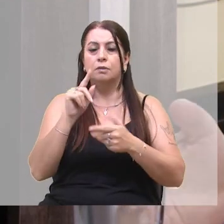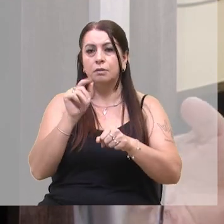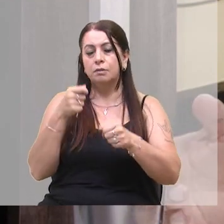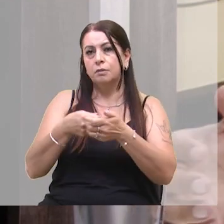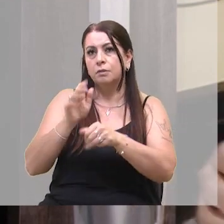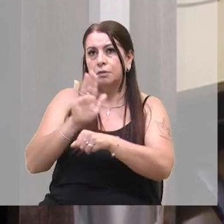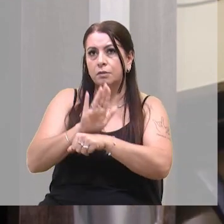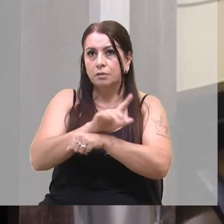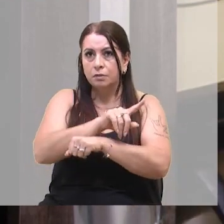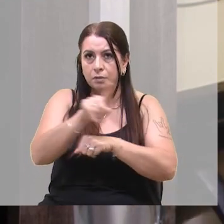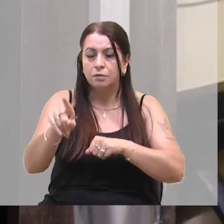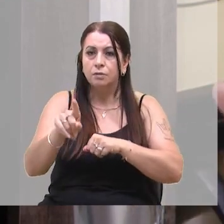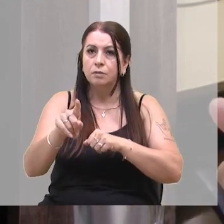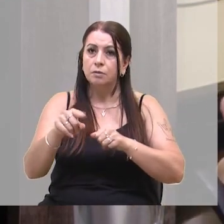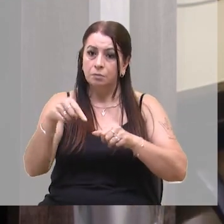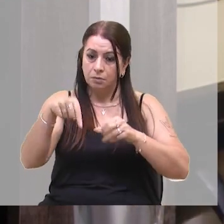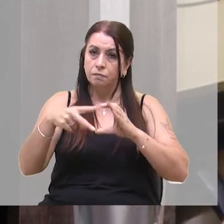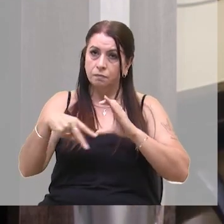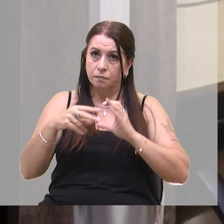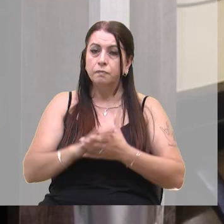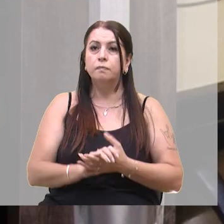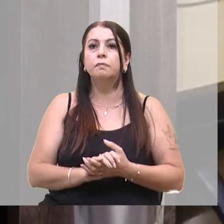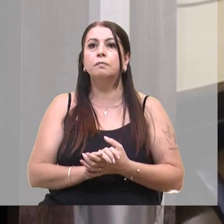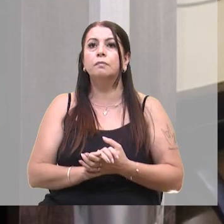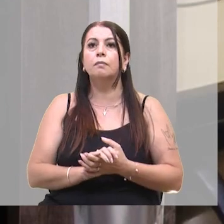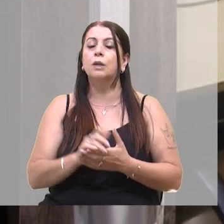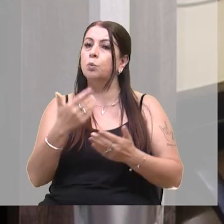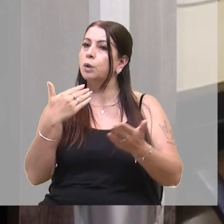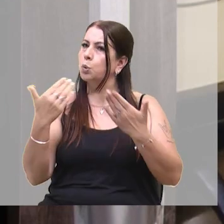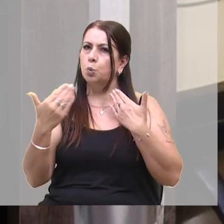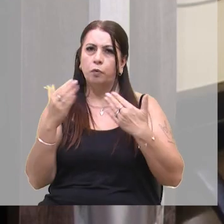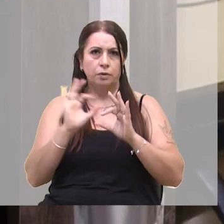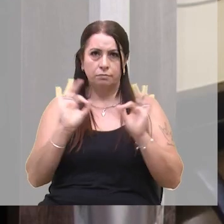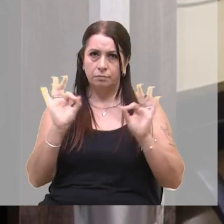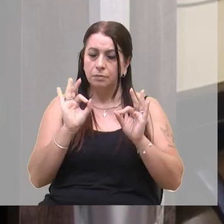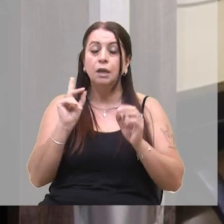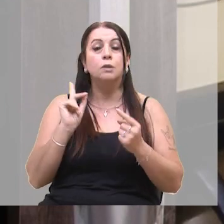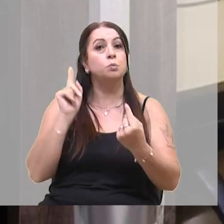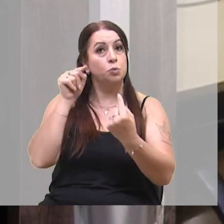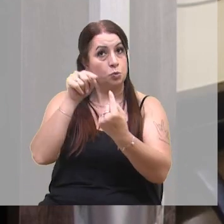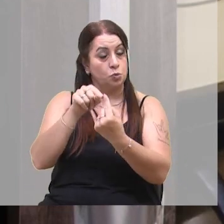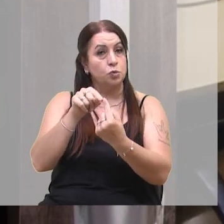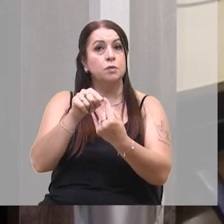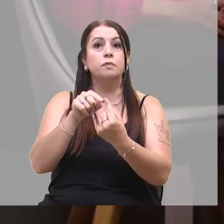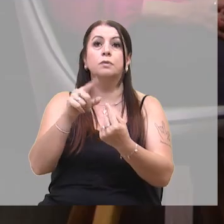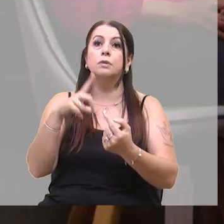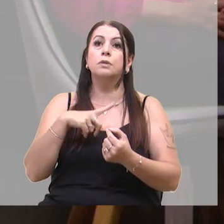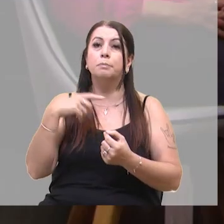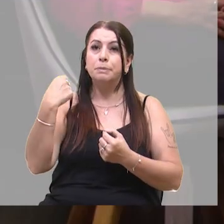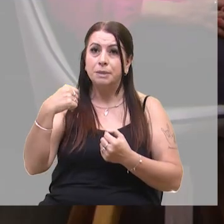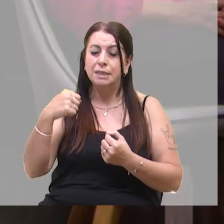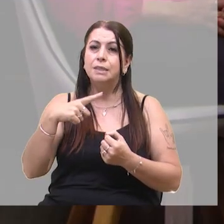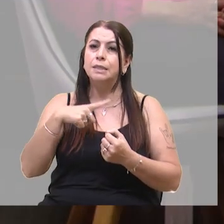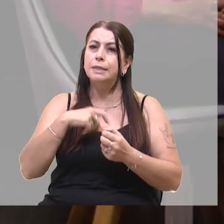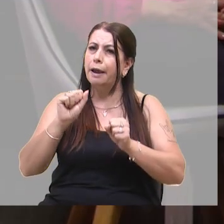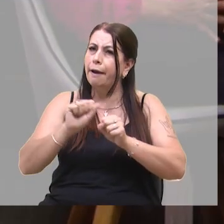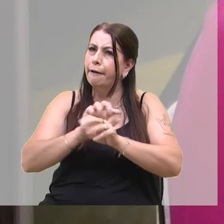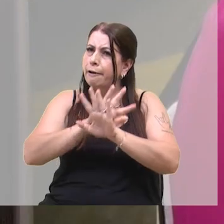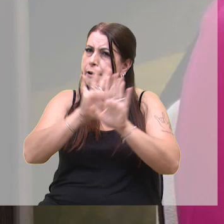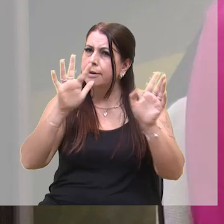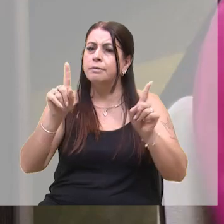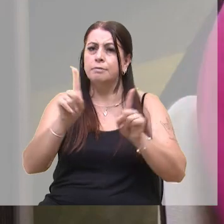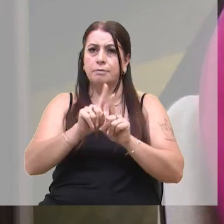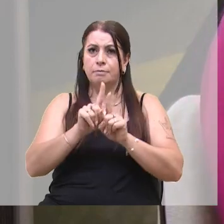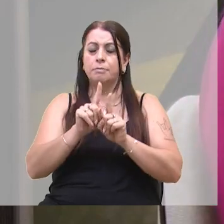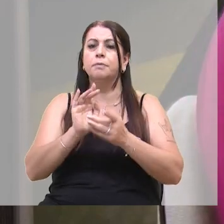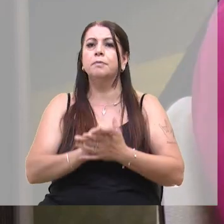avaliando esse cenário, também tentar contribuir da parte legislativa? Bom, sem dúvida nenhuma, eu acho que esse é o objetivo, né? Mas a